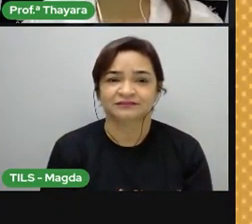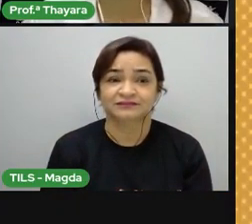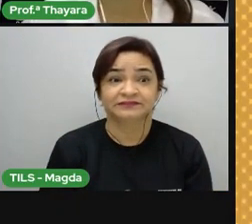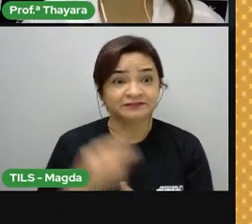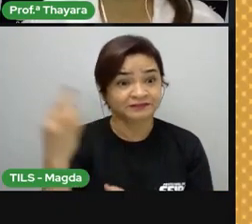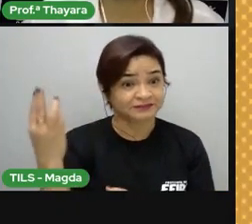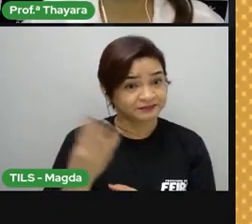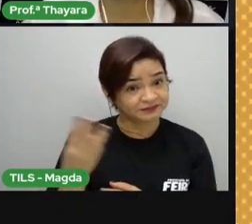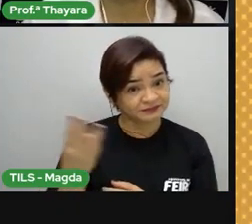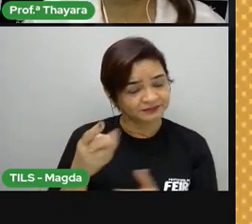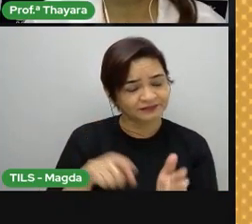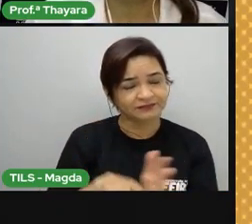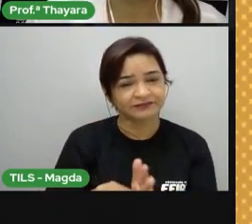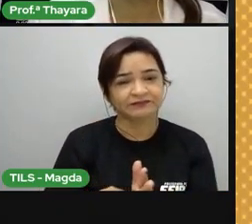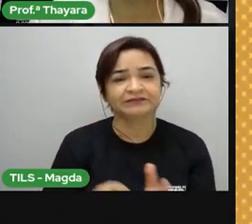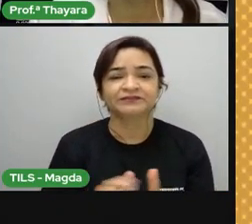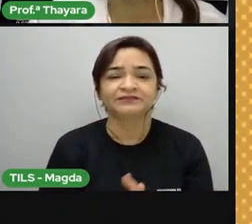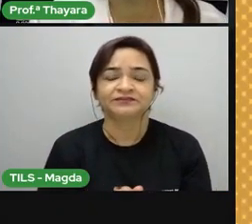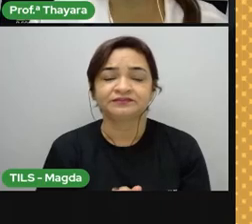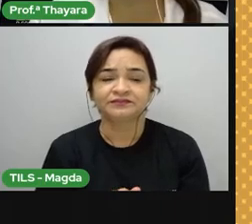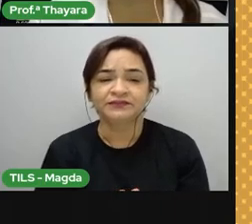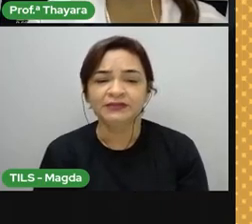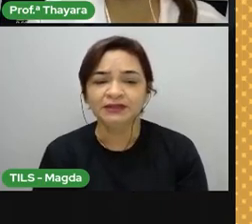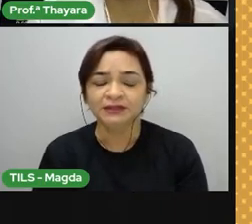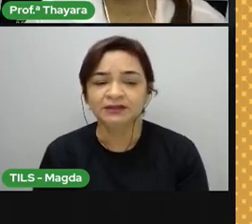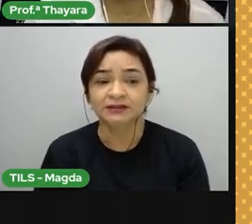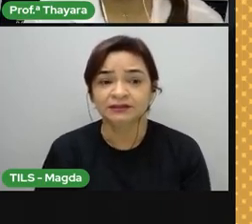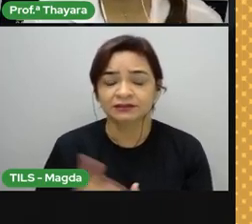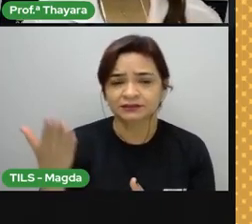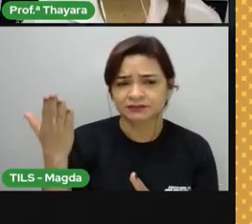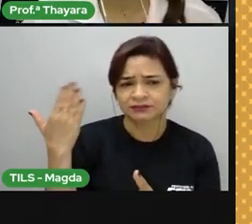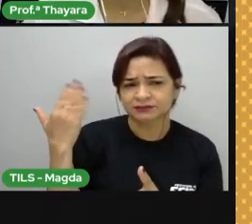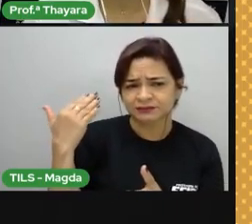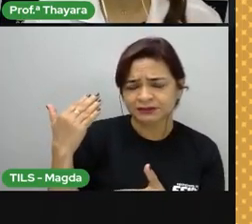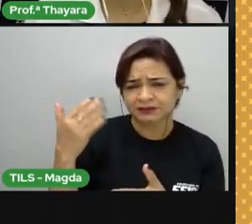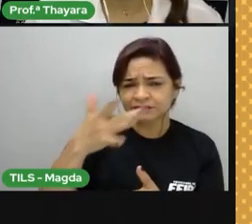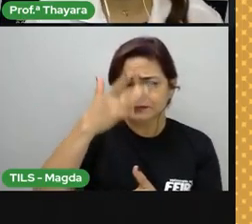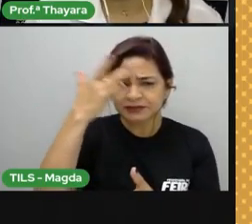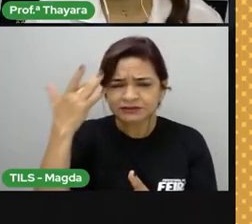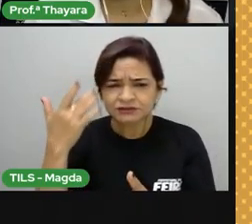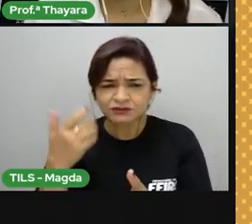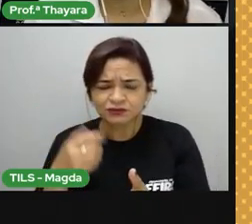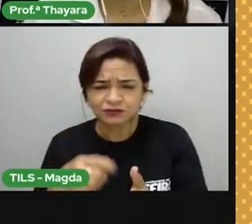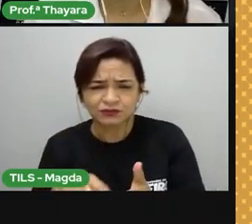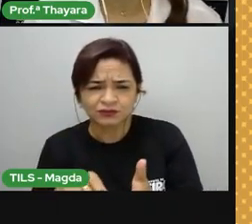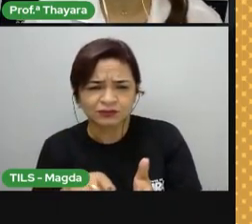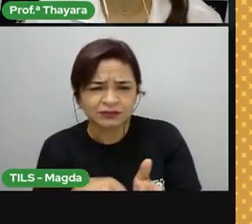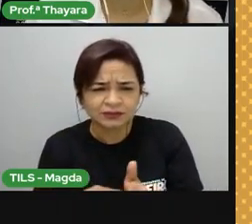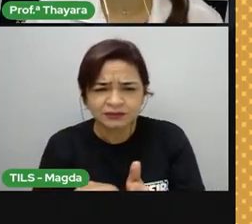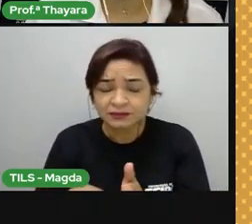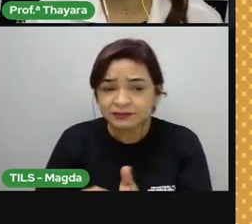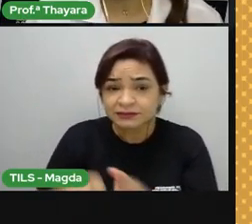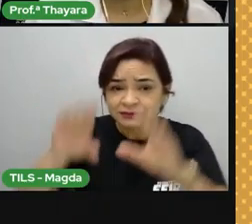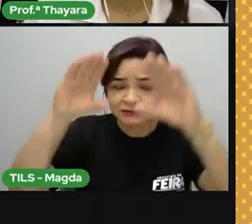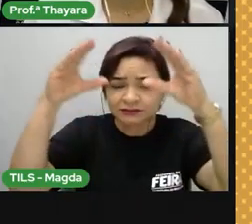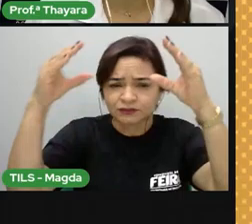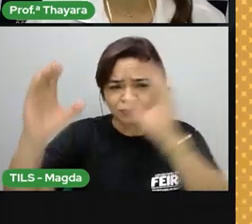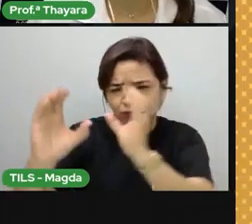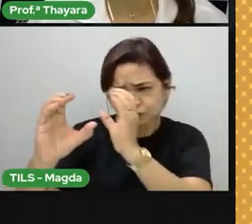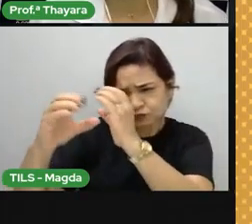A pergunta número 3 era: o astrônomo da antiguidade que relacionou a sombra da Terra na Lua durante os eclipses